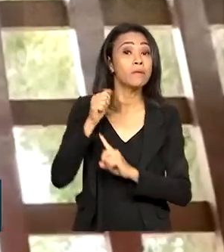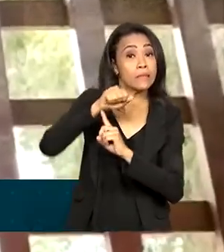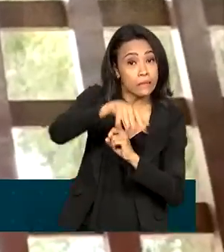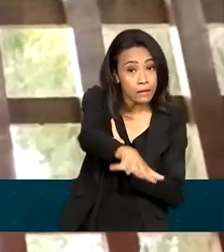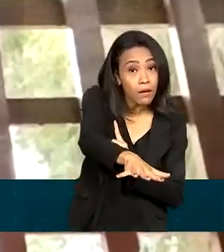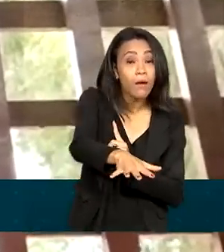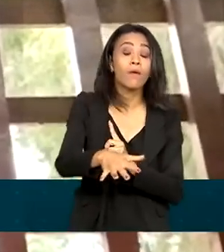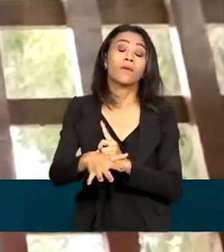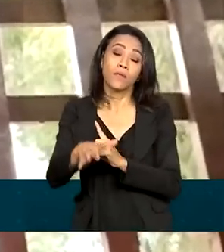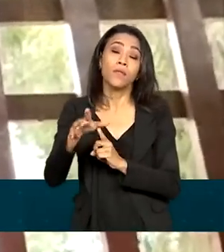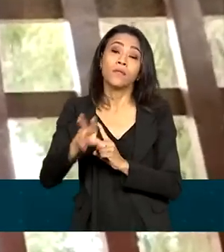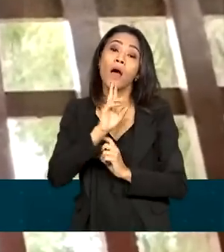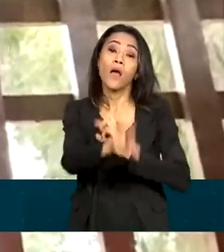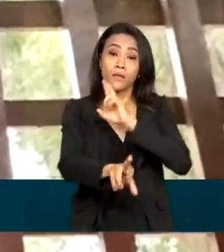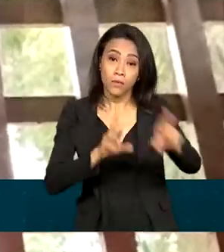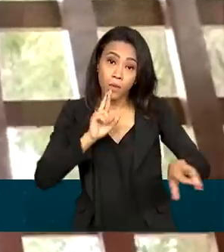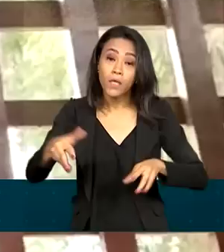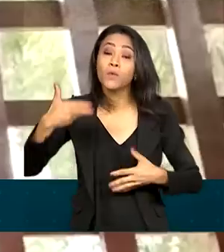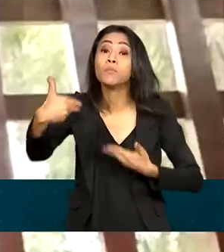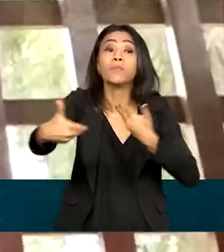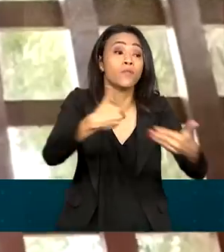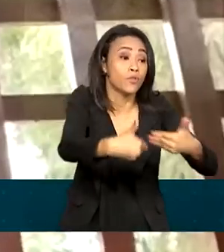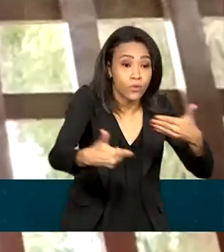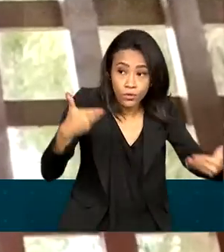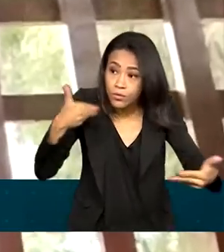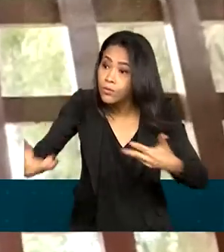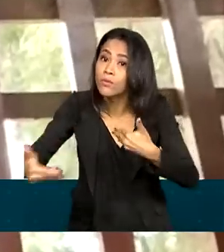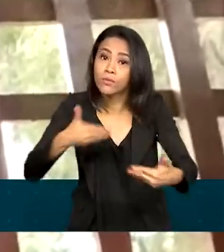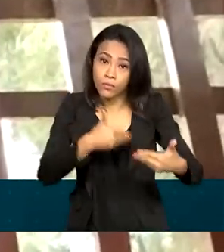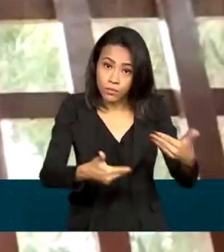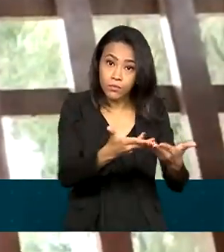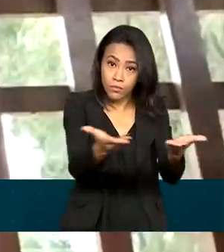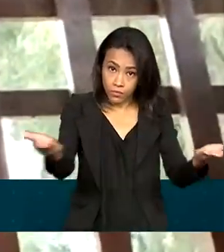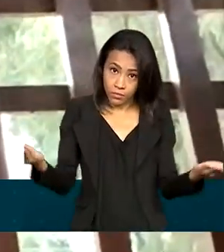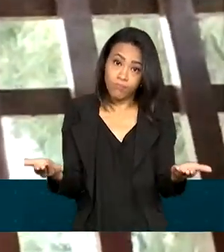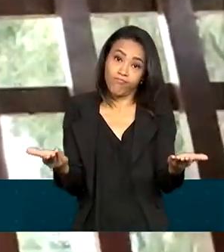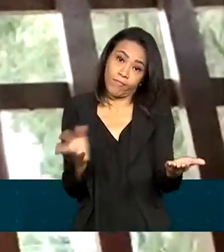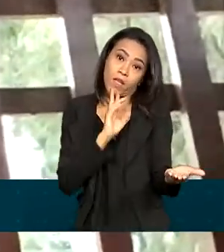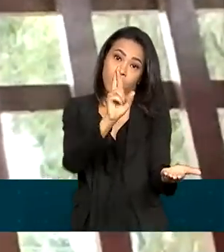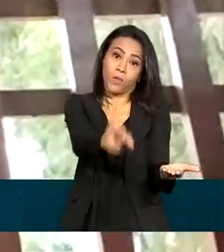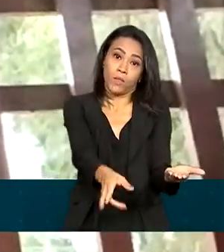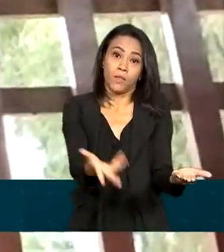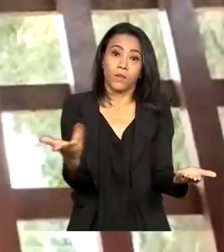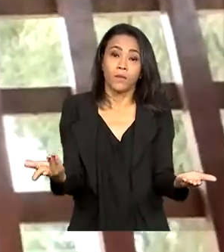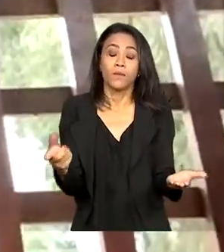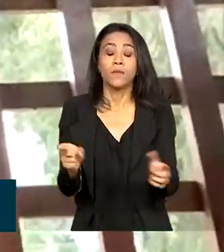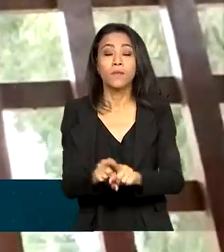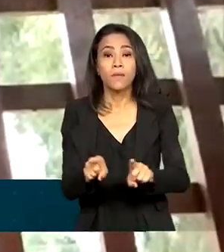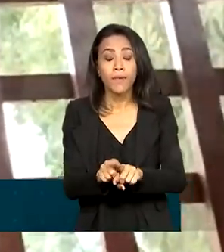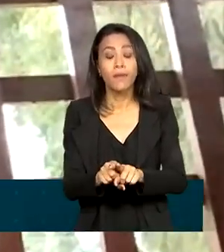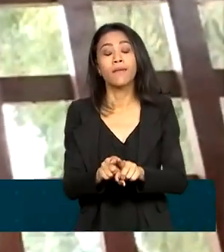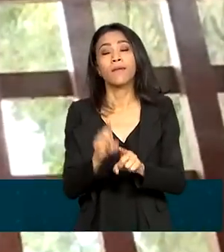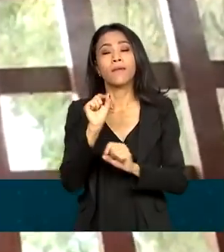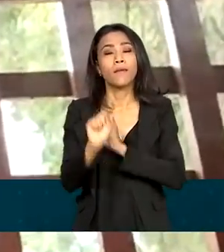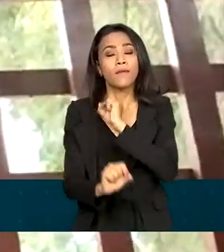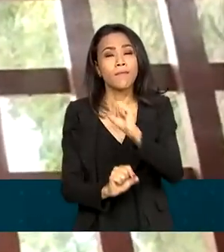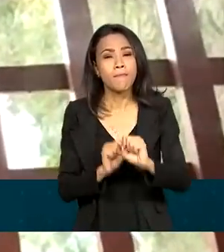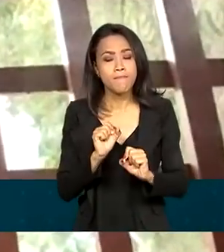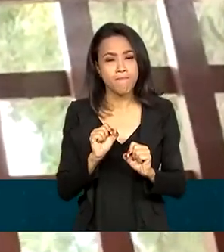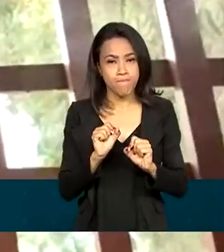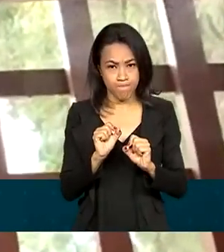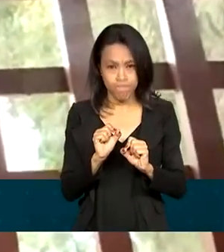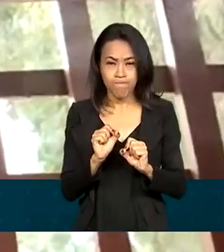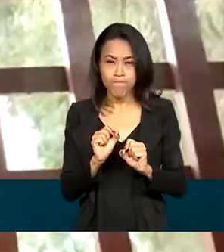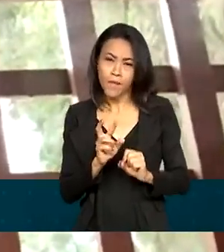a solicitação do mercado né Por parte das instituições financeiras que por sua vez também atendem as solicitações dos